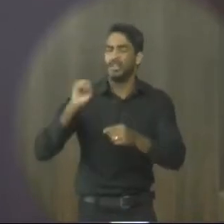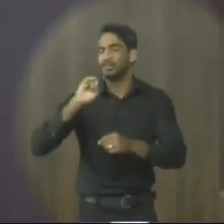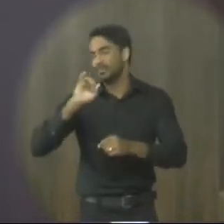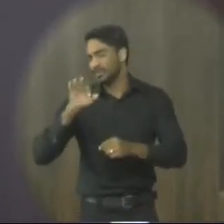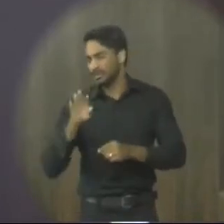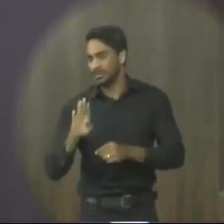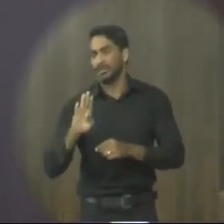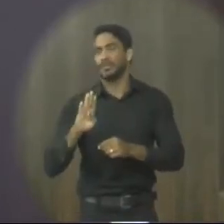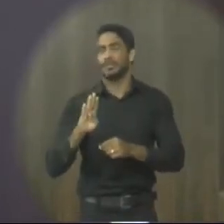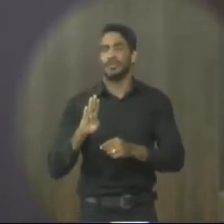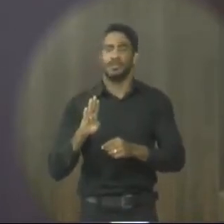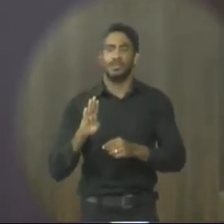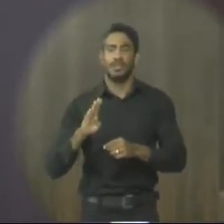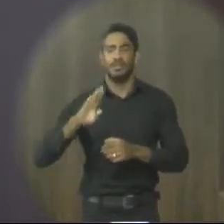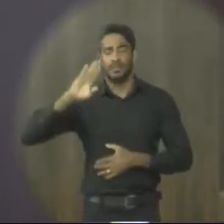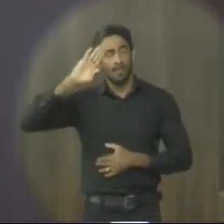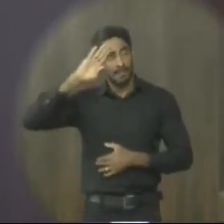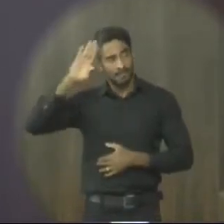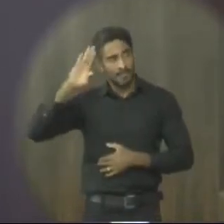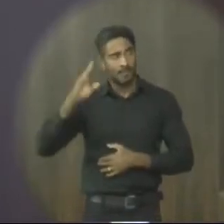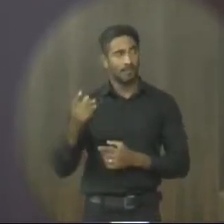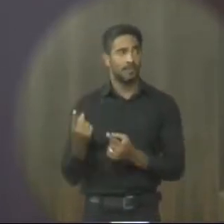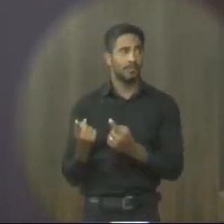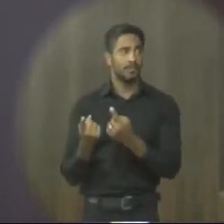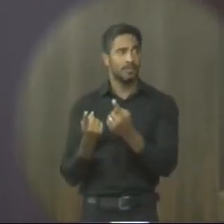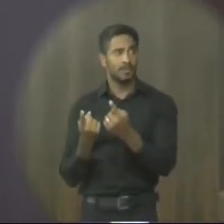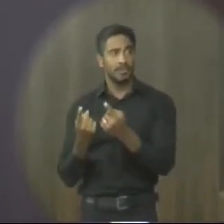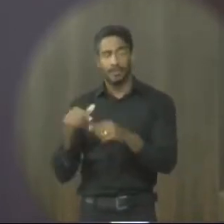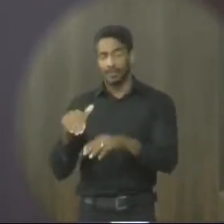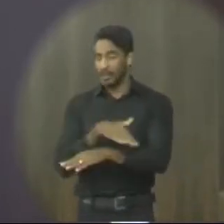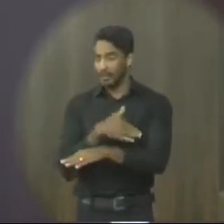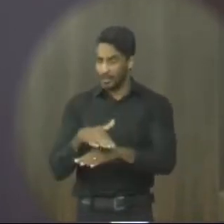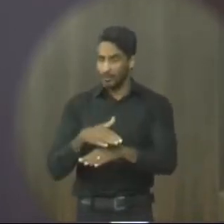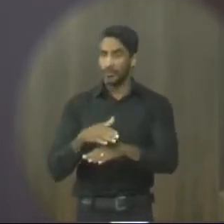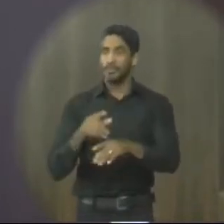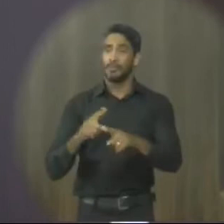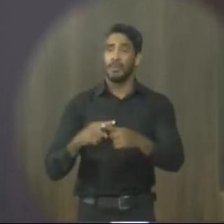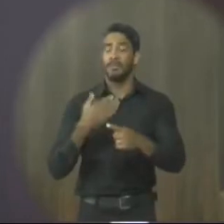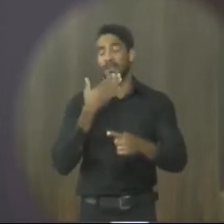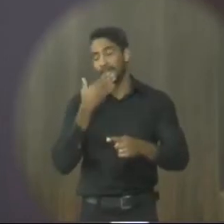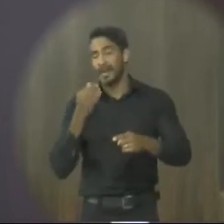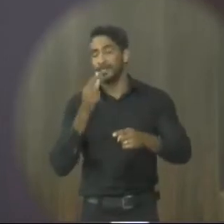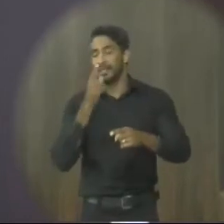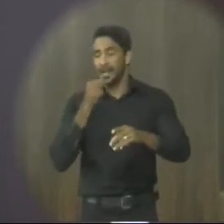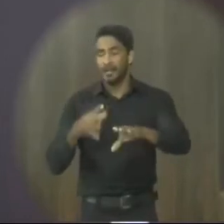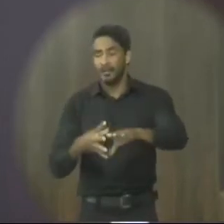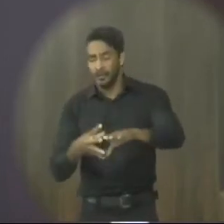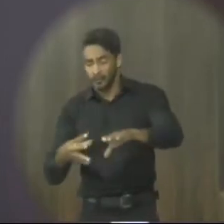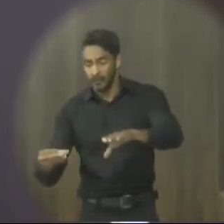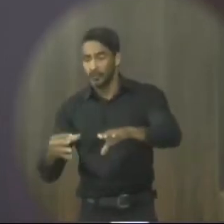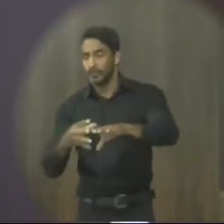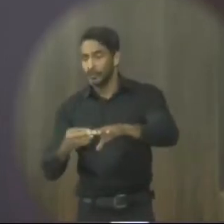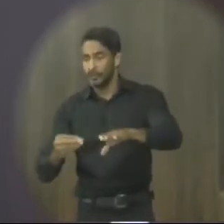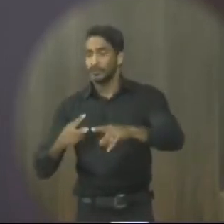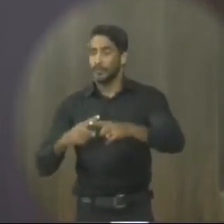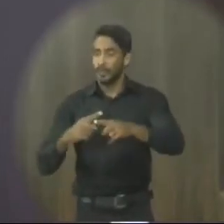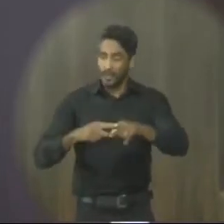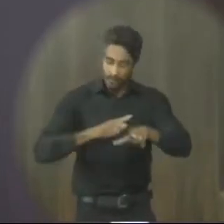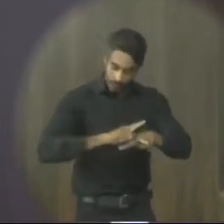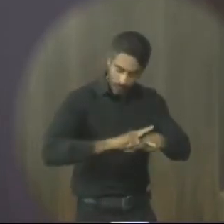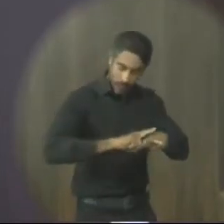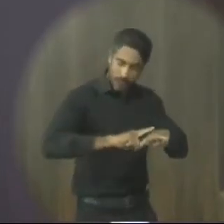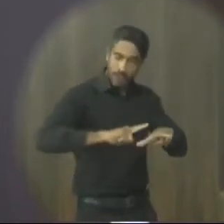função principalmente das ruas, a gente tem a questão da drenagem, uma dificuldade, as ruas são muito planas, né, a